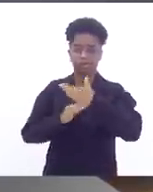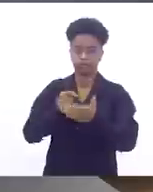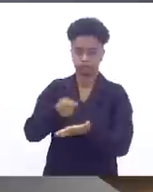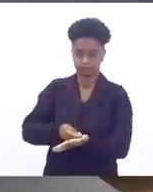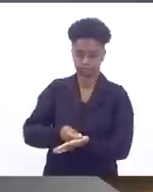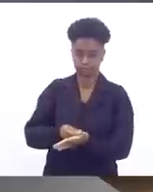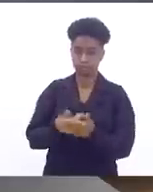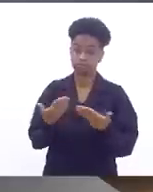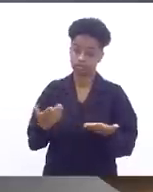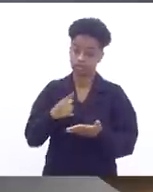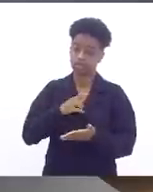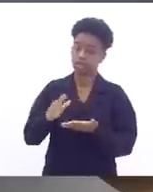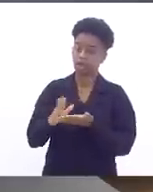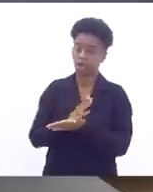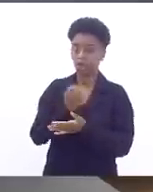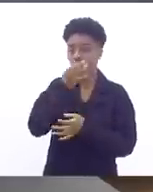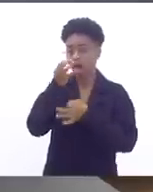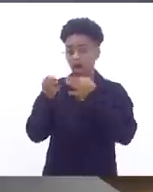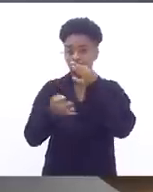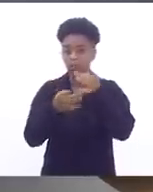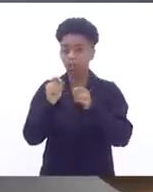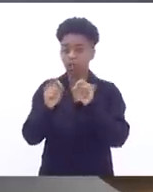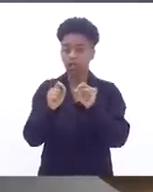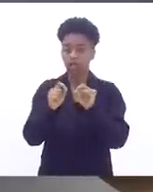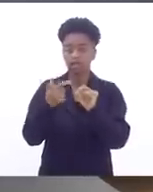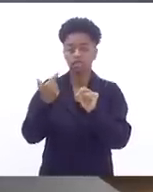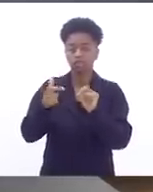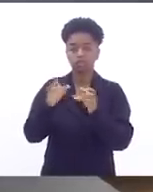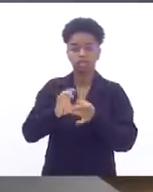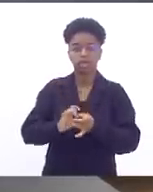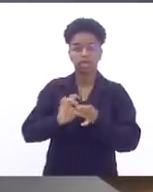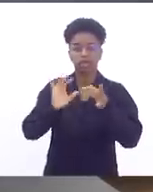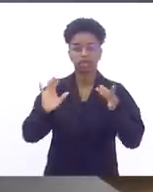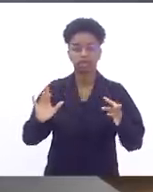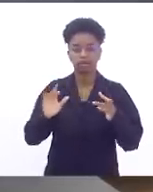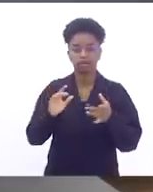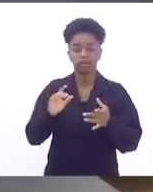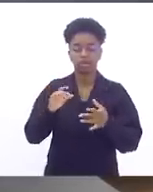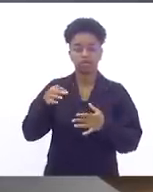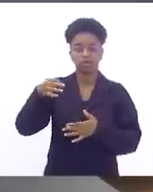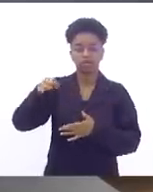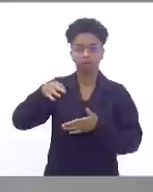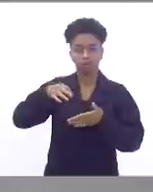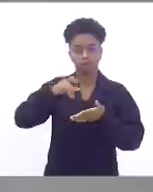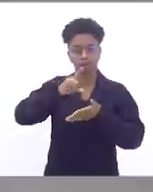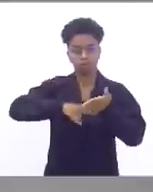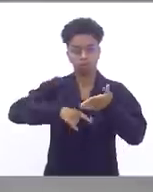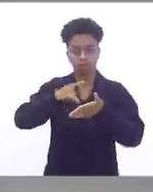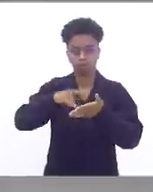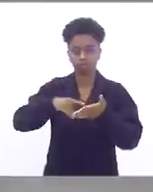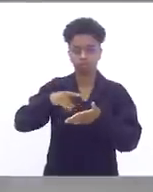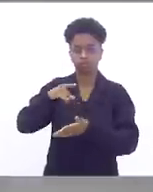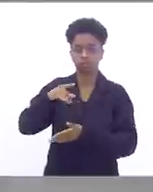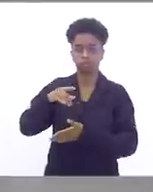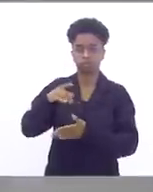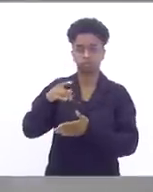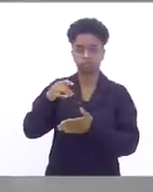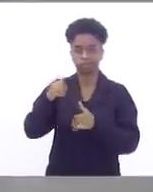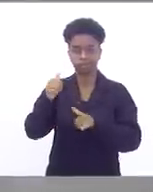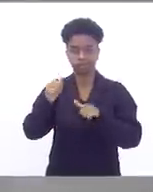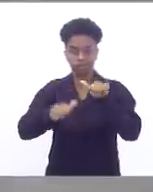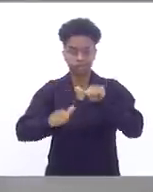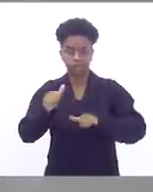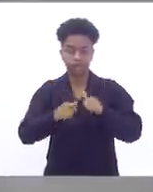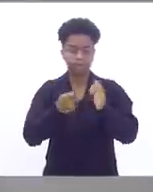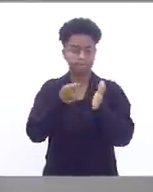e um dos argumentos é a não disponibilidade do contracheque para que se possa conferir